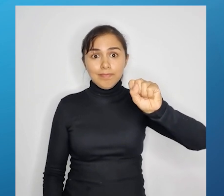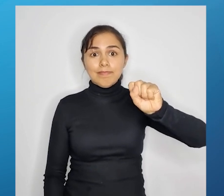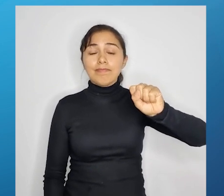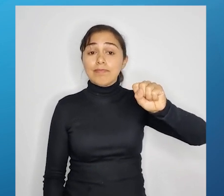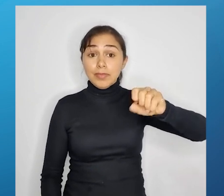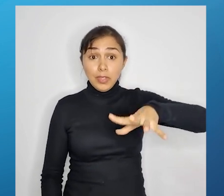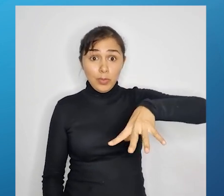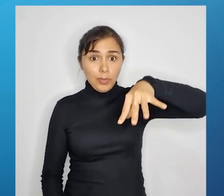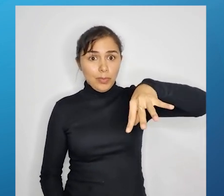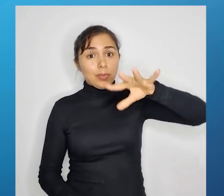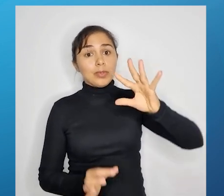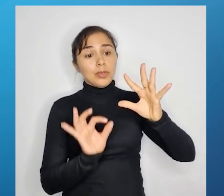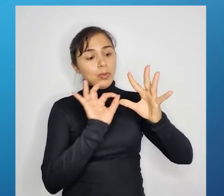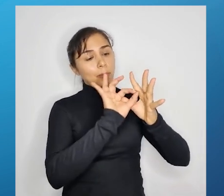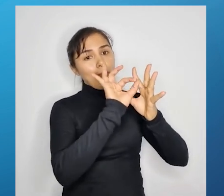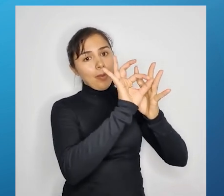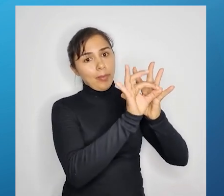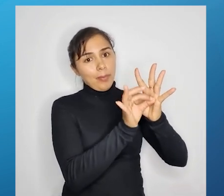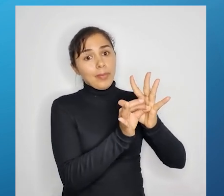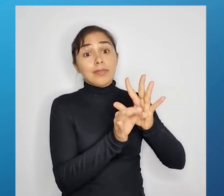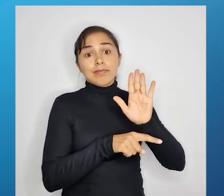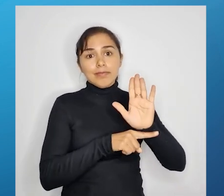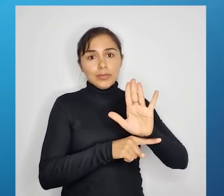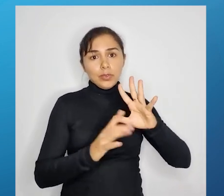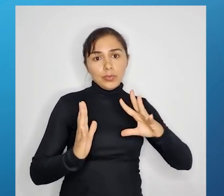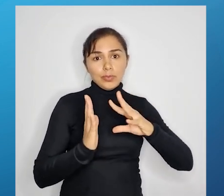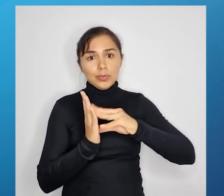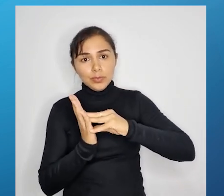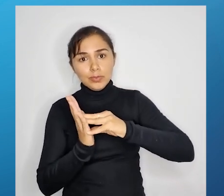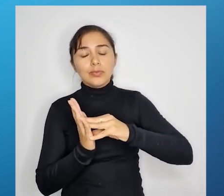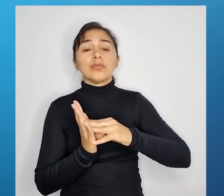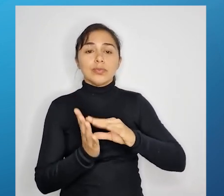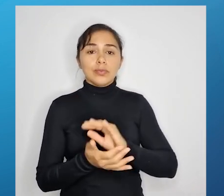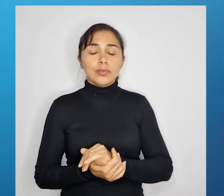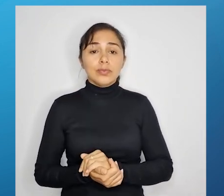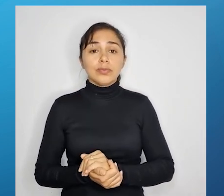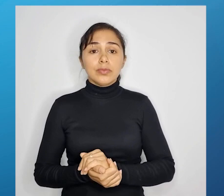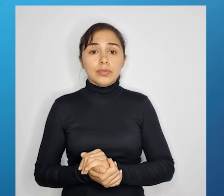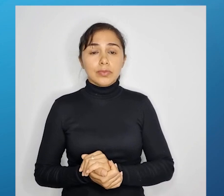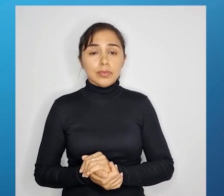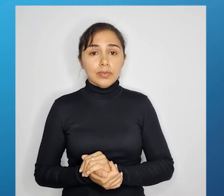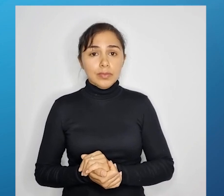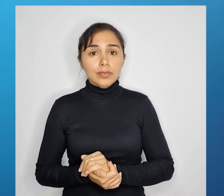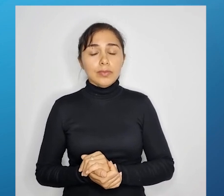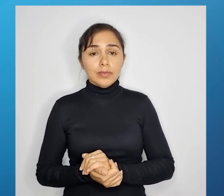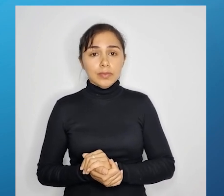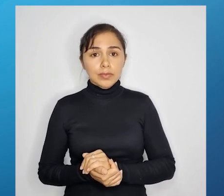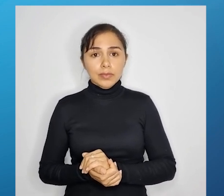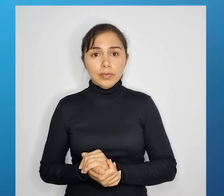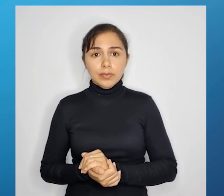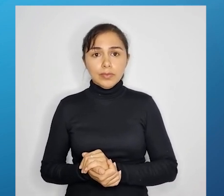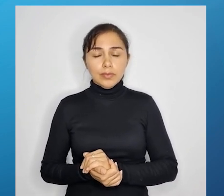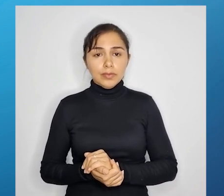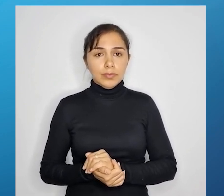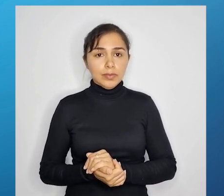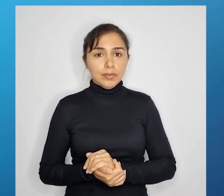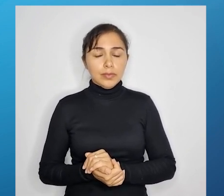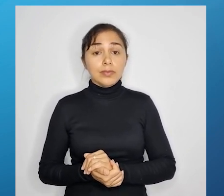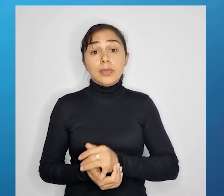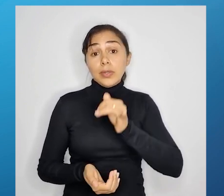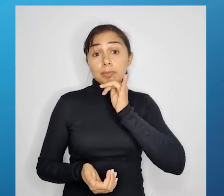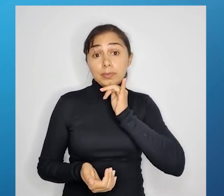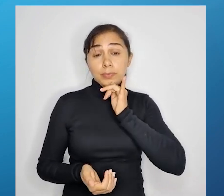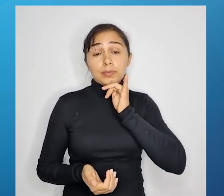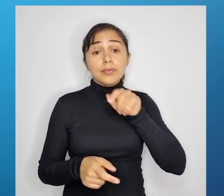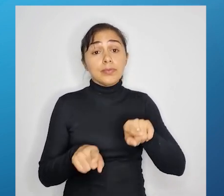desse tentáculo. Há também a presença de braços em que nós temos as ventosas apenas na parte extrema. Como